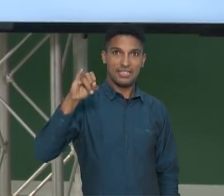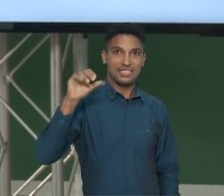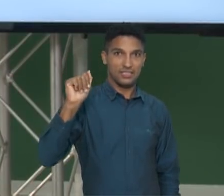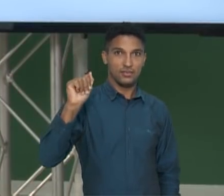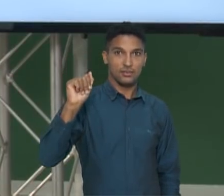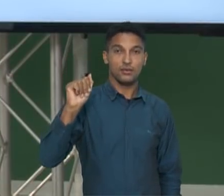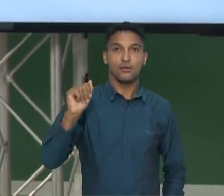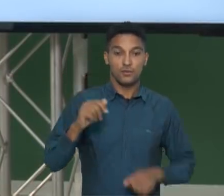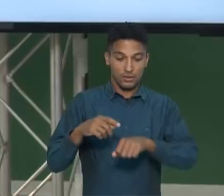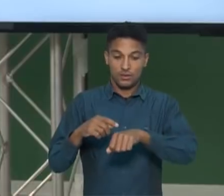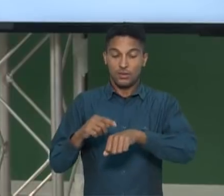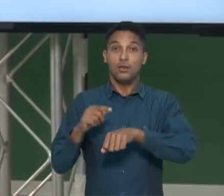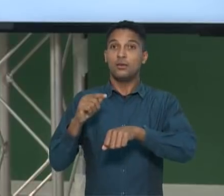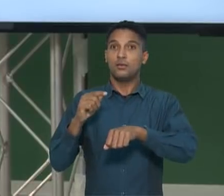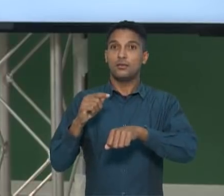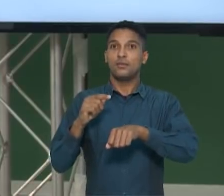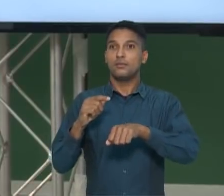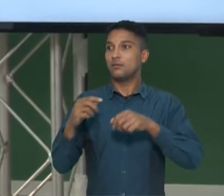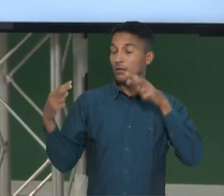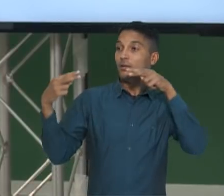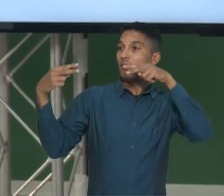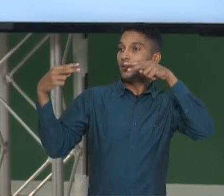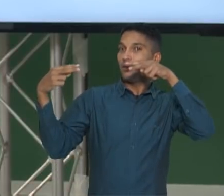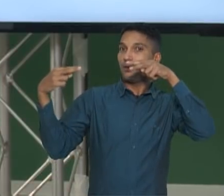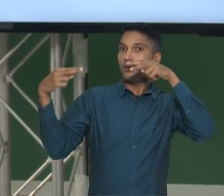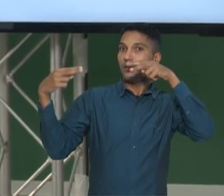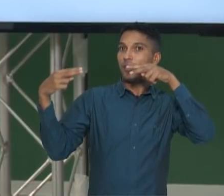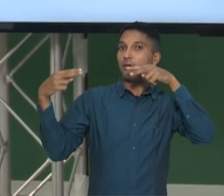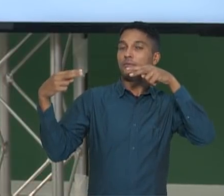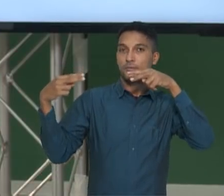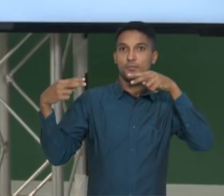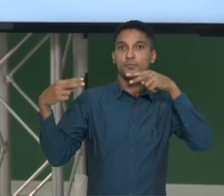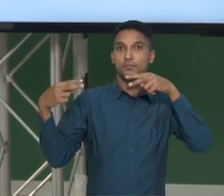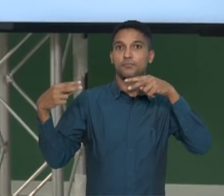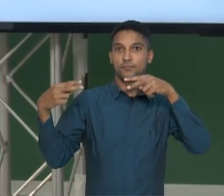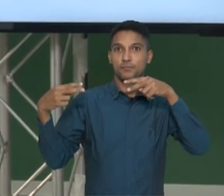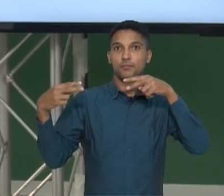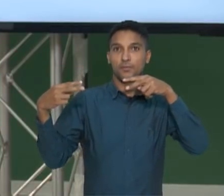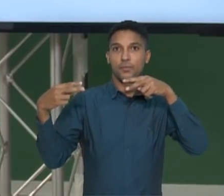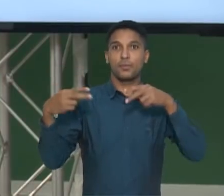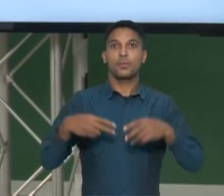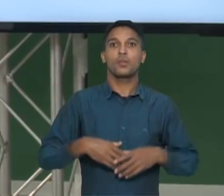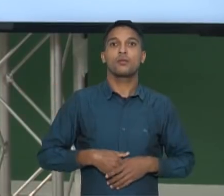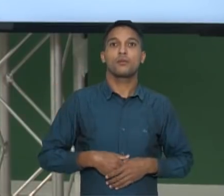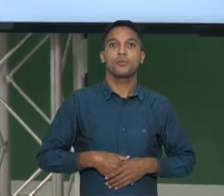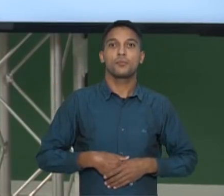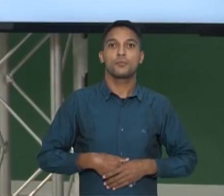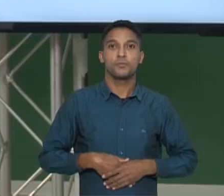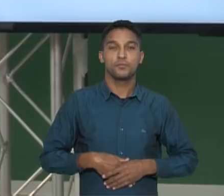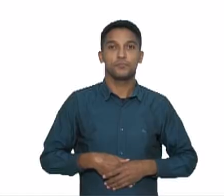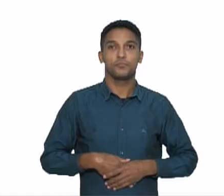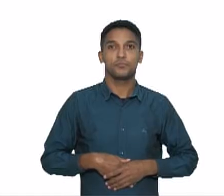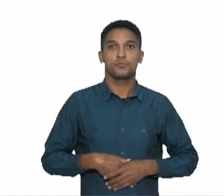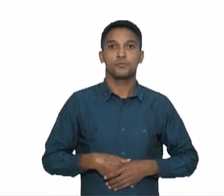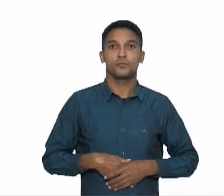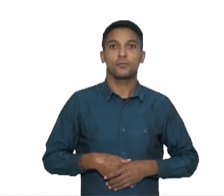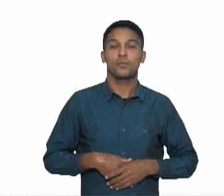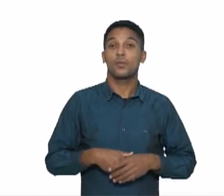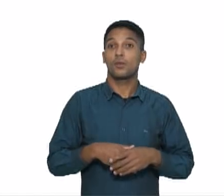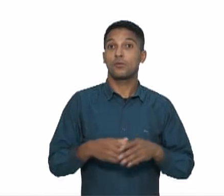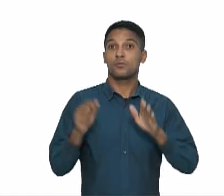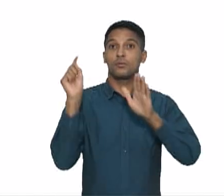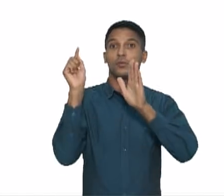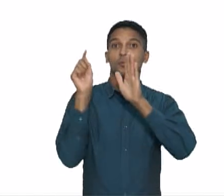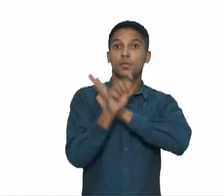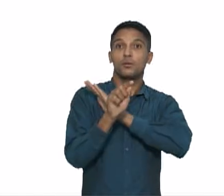precisar exatamente esse tempo, mas é um tempo aproximado, certo? De duração da narrativa. Questão 2 agora. Releia